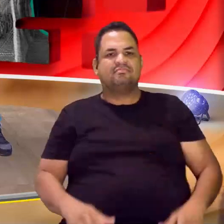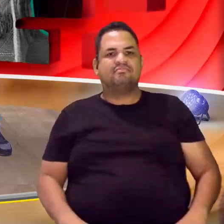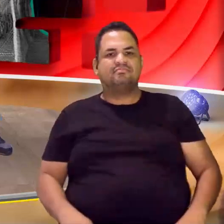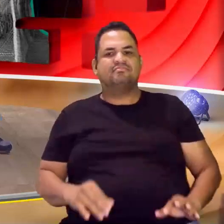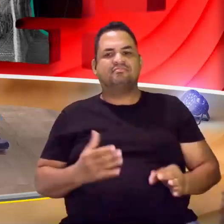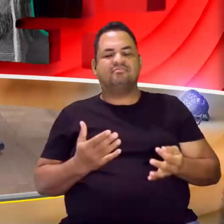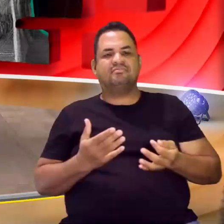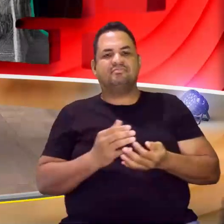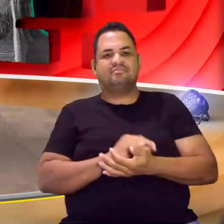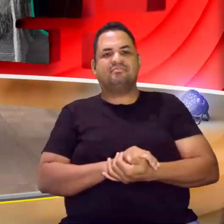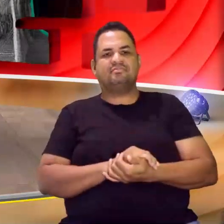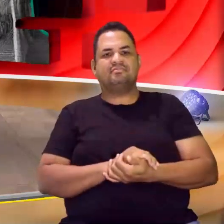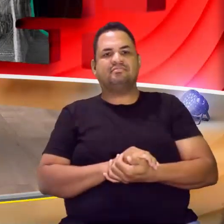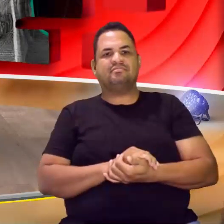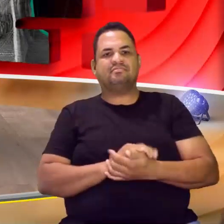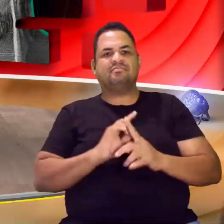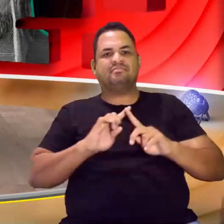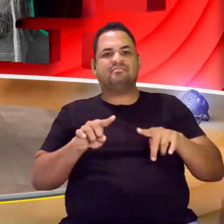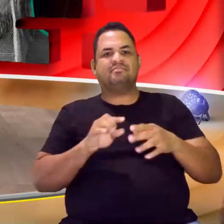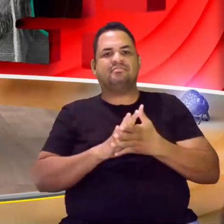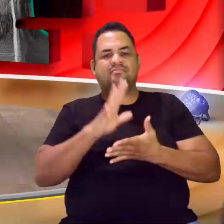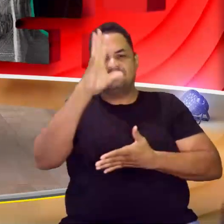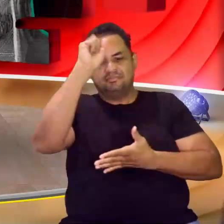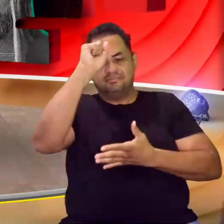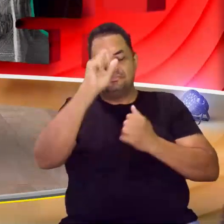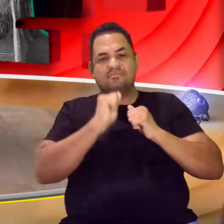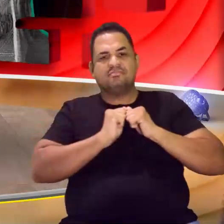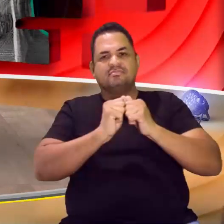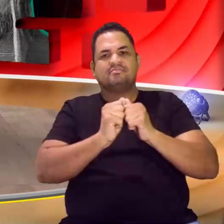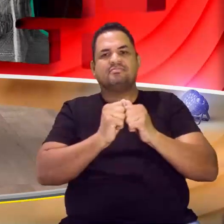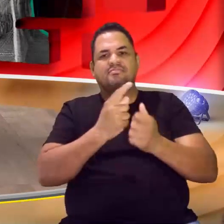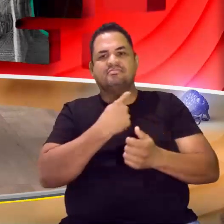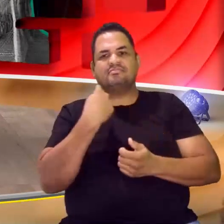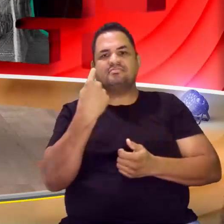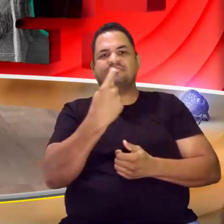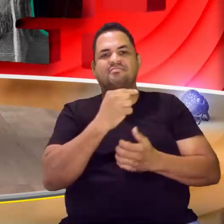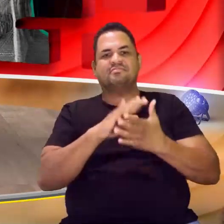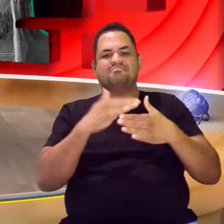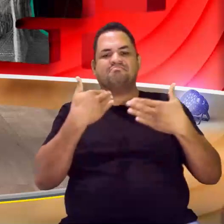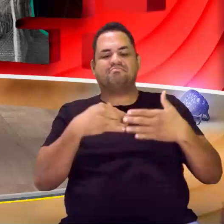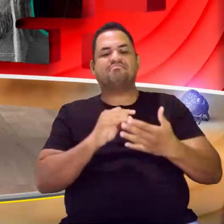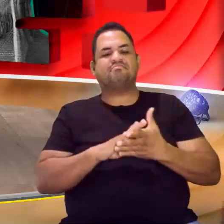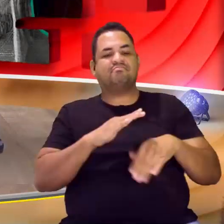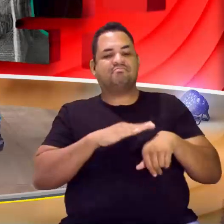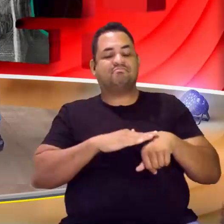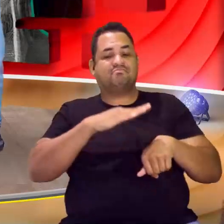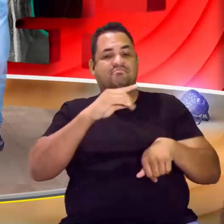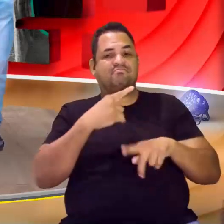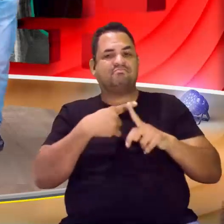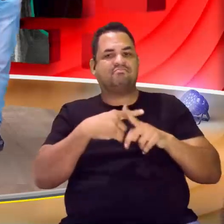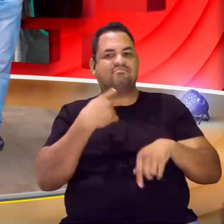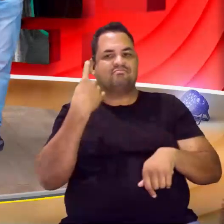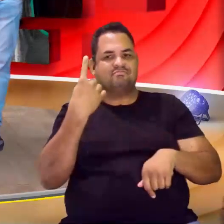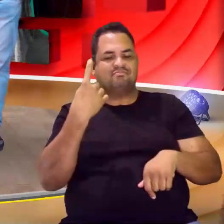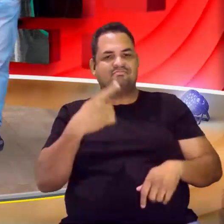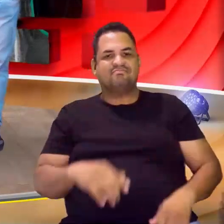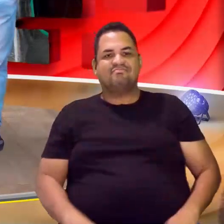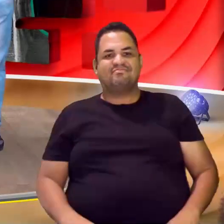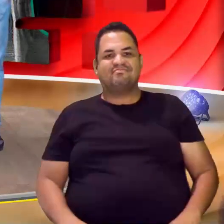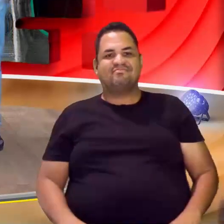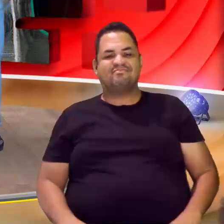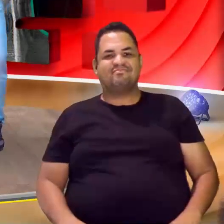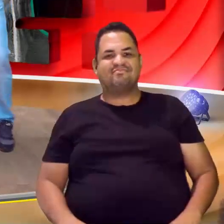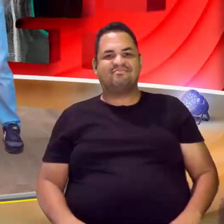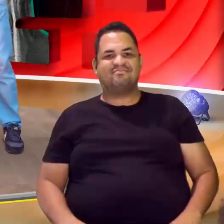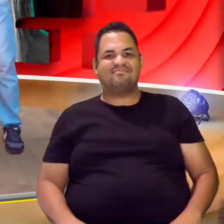me dedicar muito para isso, não. Mas se você aprender aqui com a gente, vai cair, né? Mais de uma. Na prova vai cair mais de uma. Vai. Ah, não sei não,